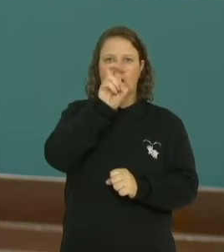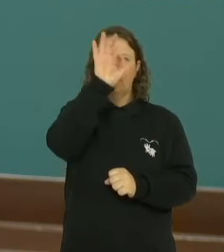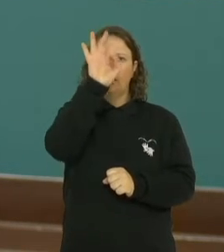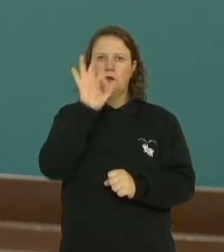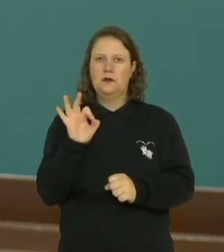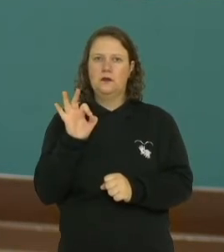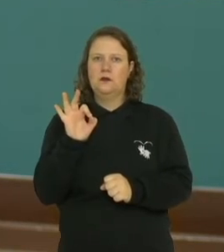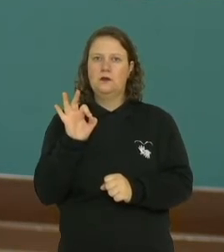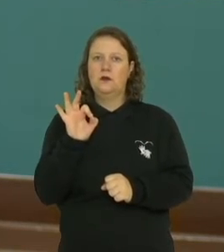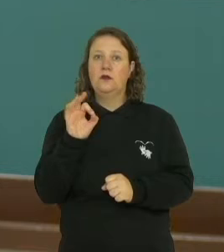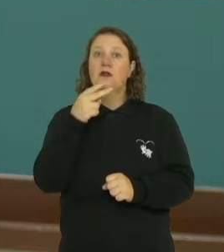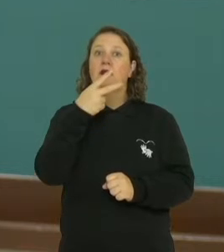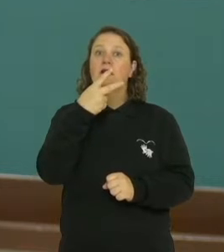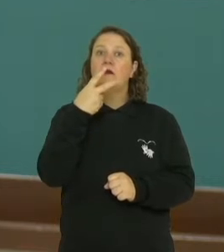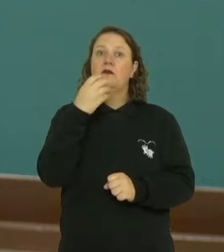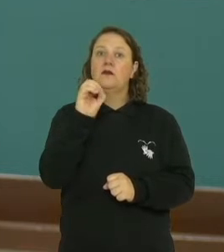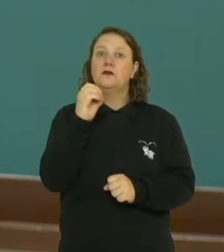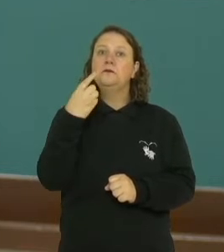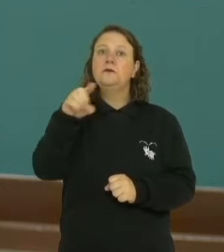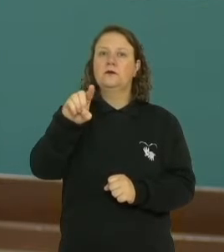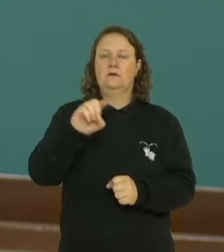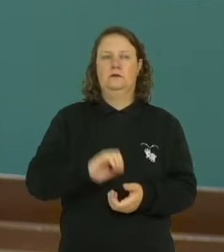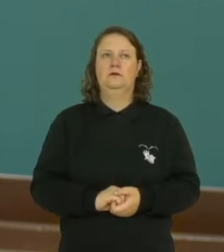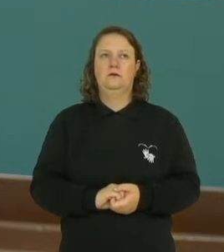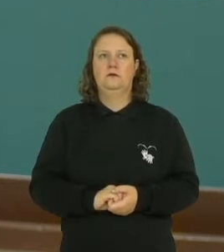20 mil. Então, lembrando, esse